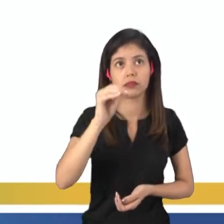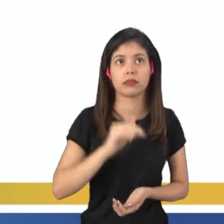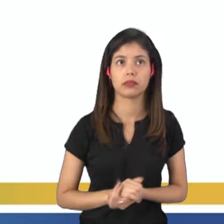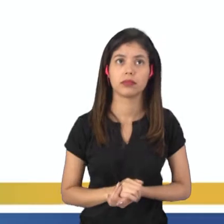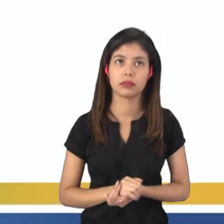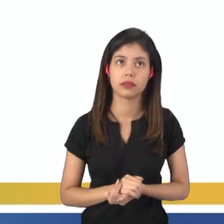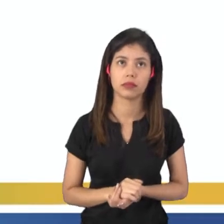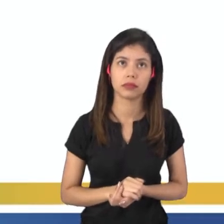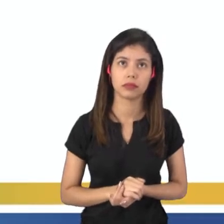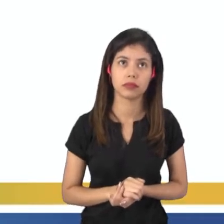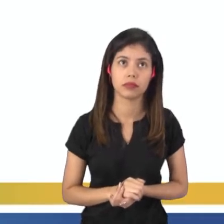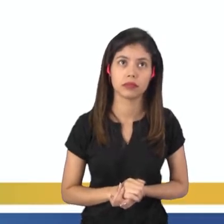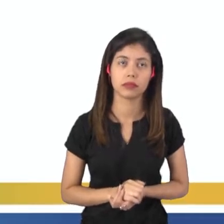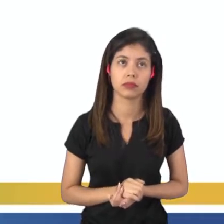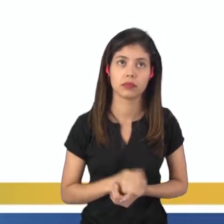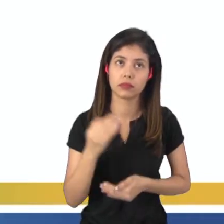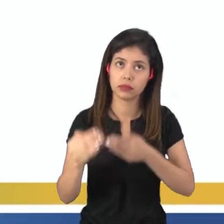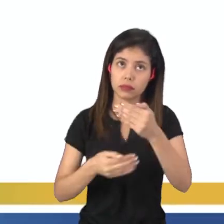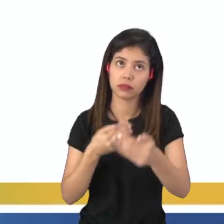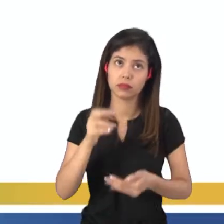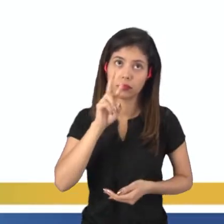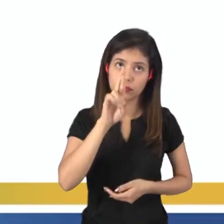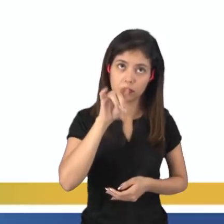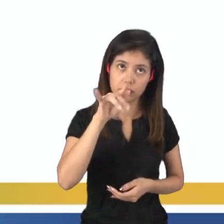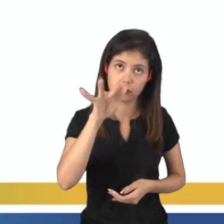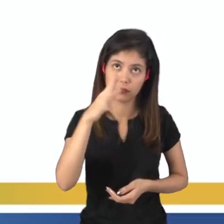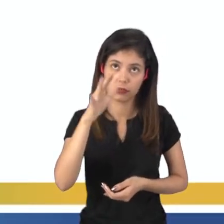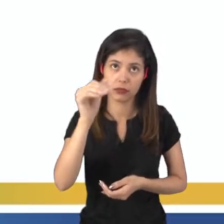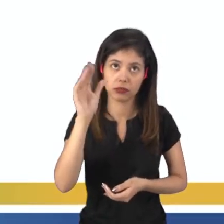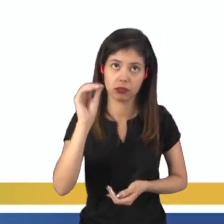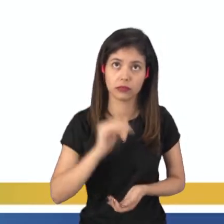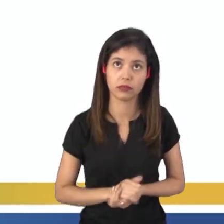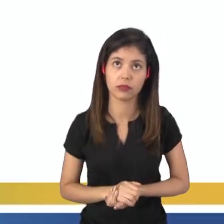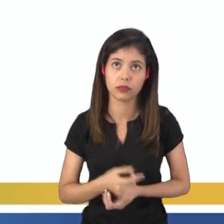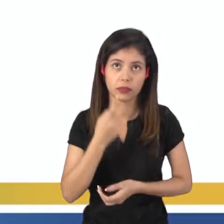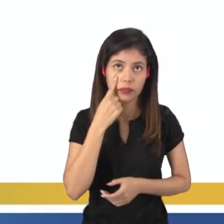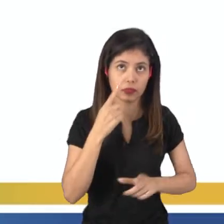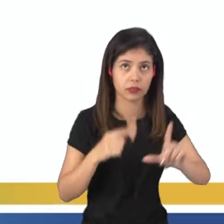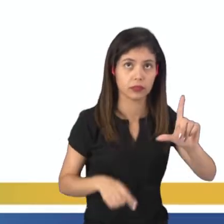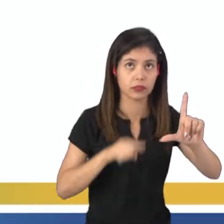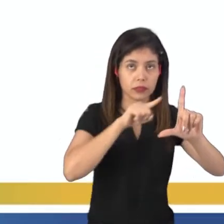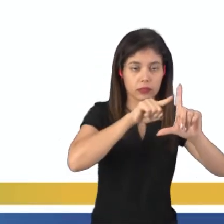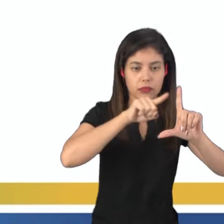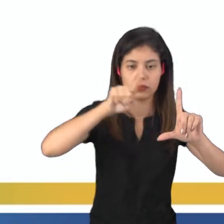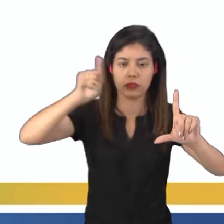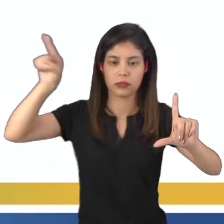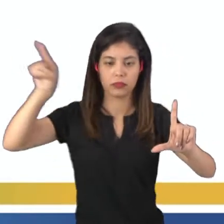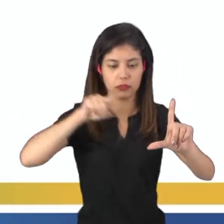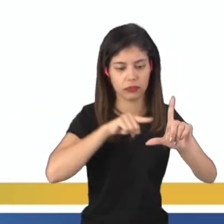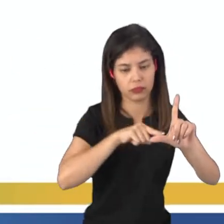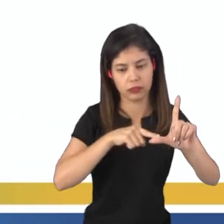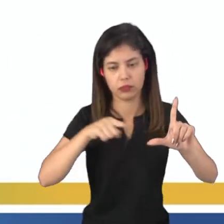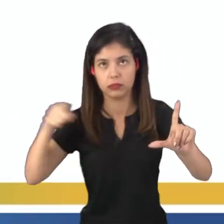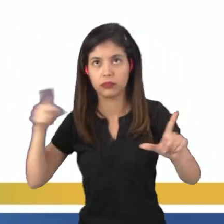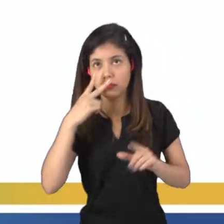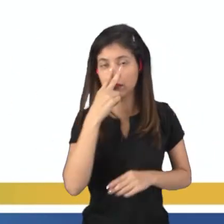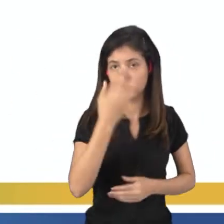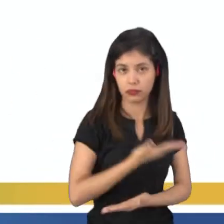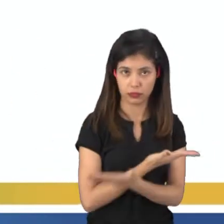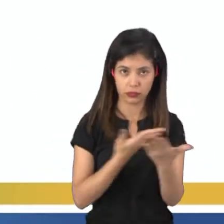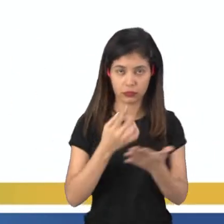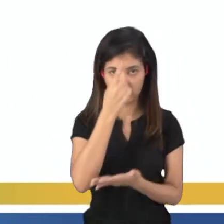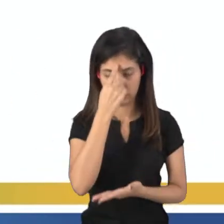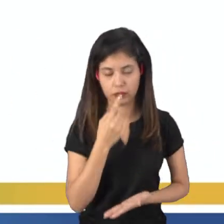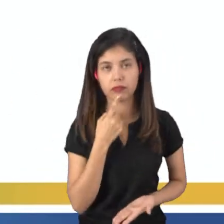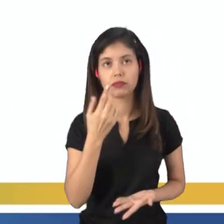para exemplificar parâmetros de evolução e regressão. Olha um exemplo de gráfico aí em linha que aparece para